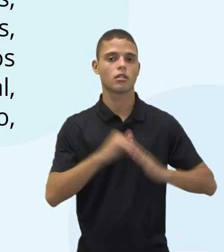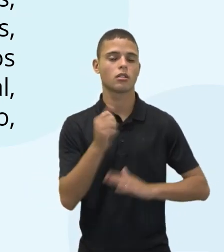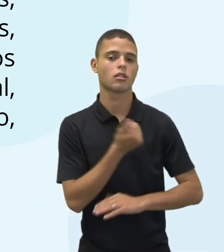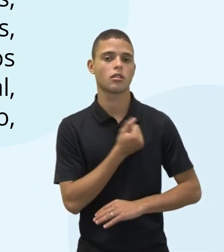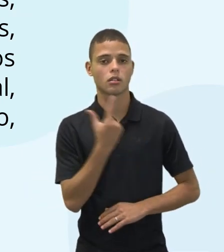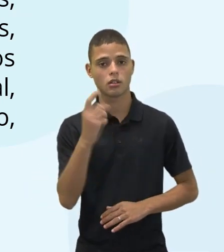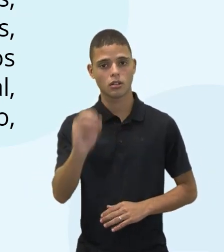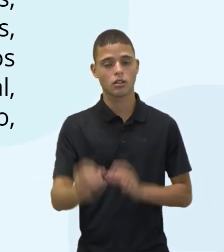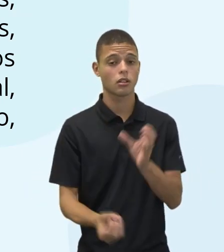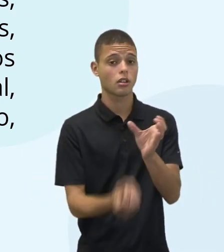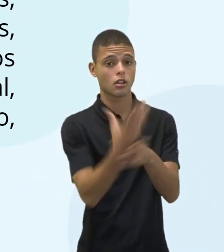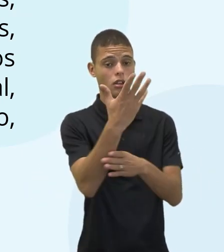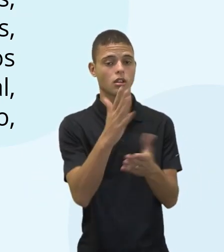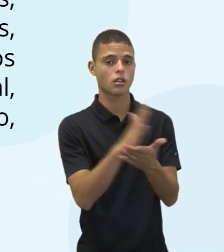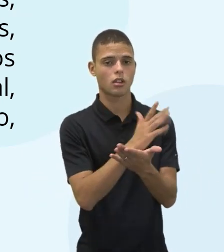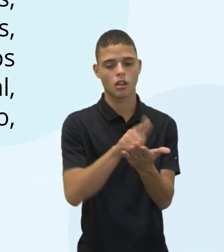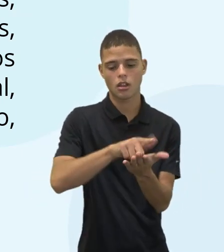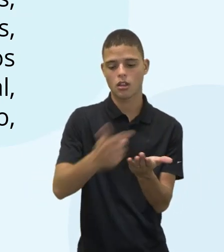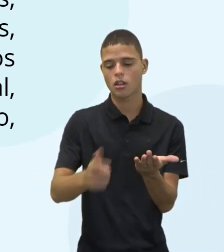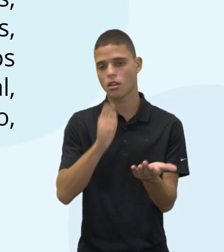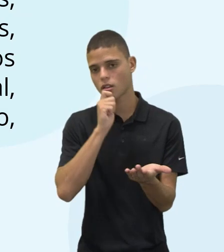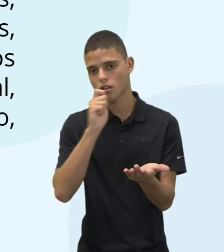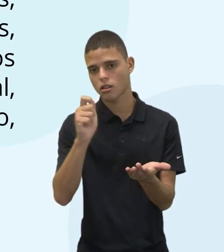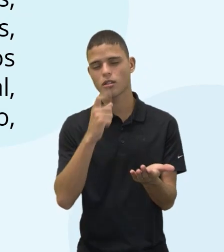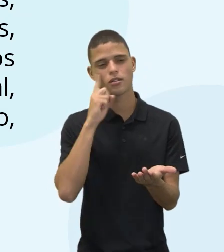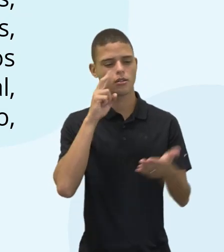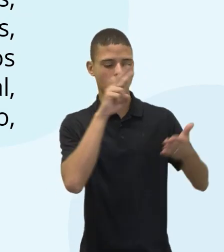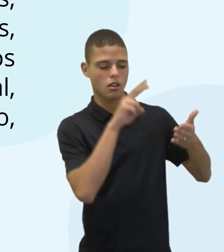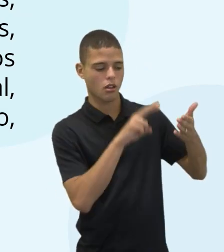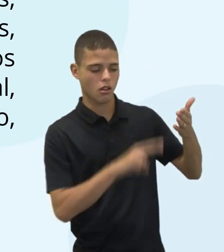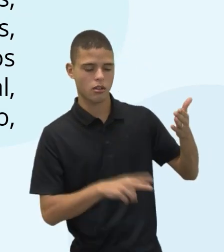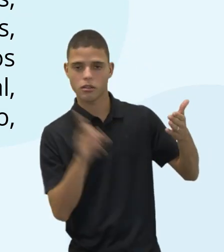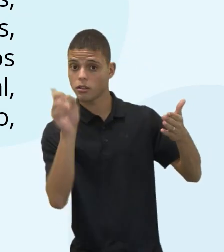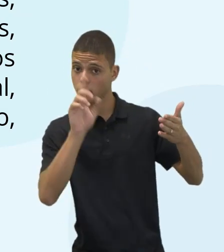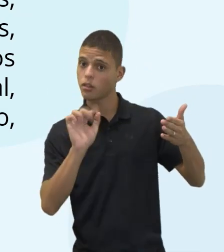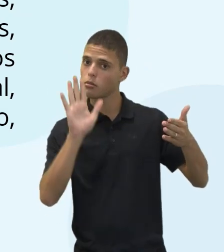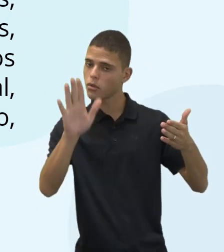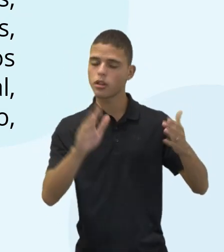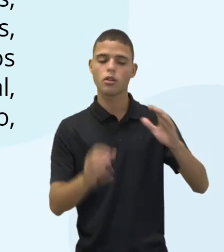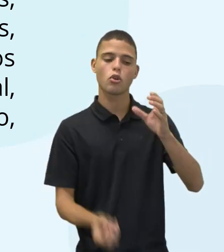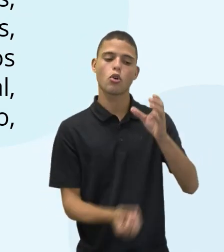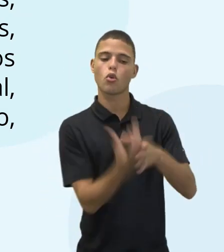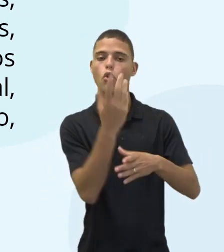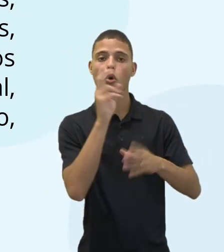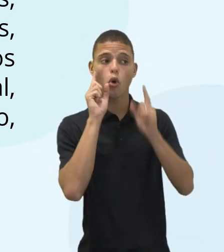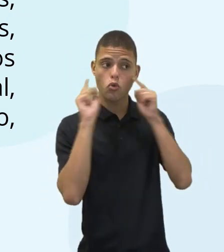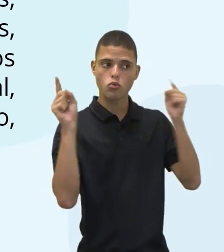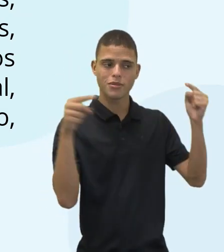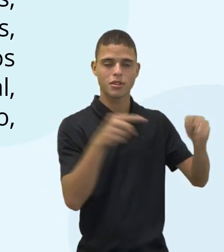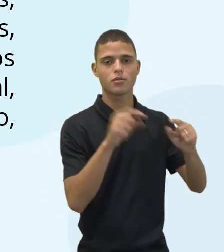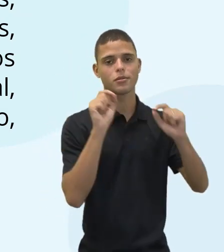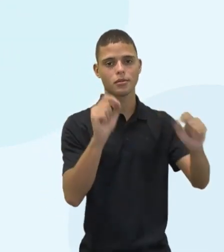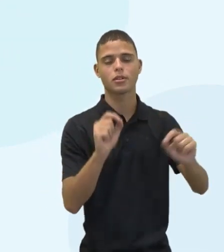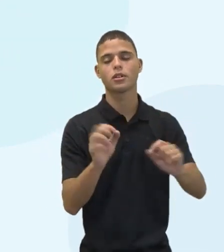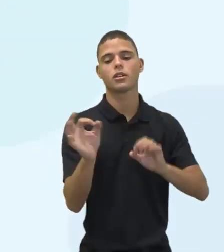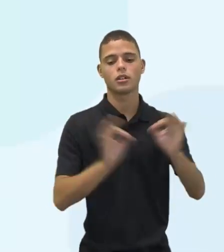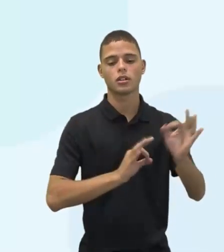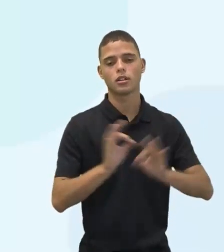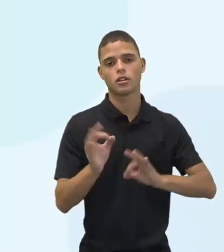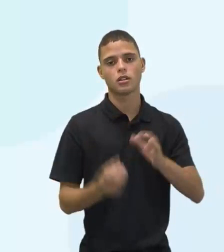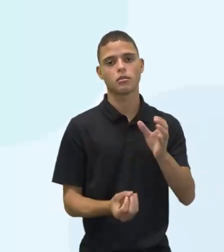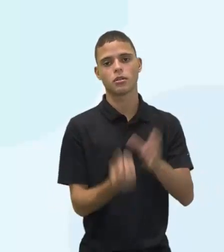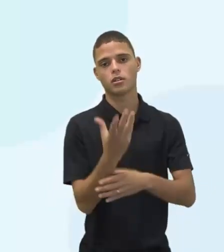né? E aí eu nem vou ler todas as coisas aí, mas é produzir notícias. E aí o nosso exemplo de atividade, tá no próximo